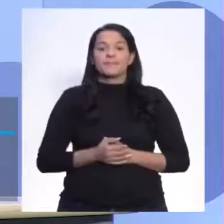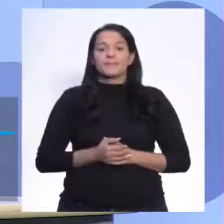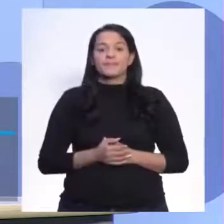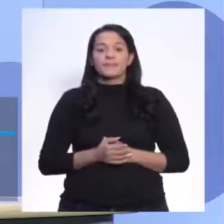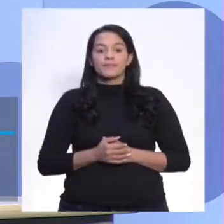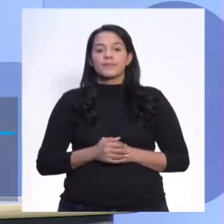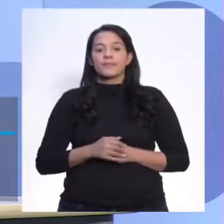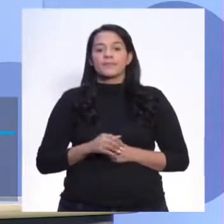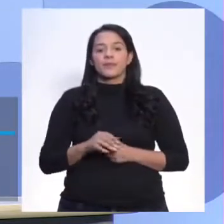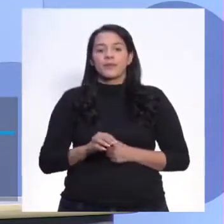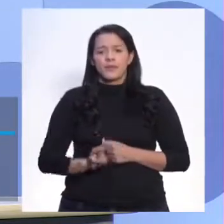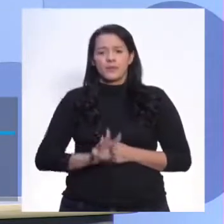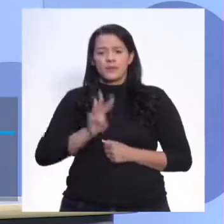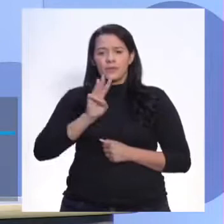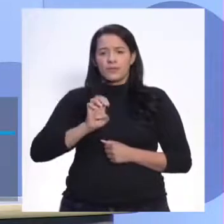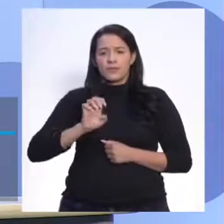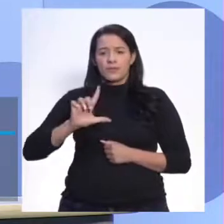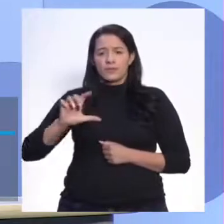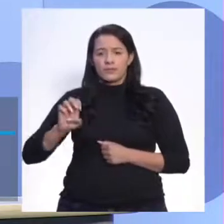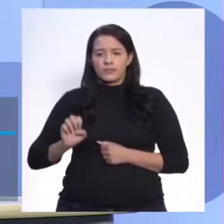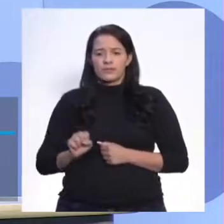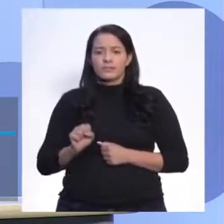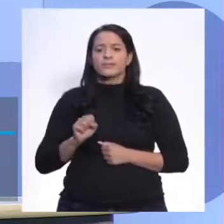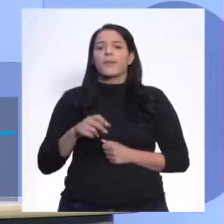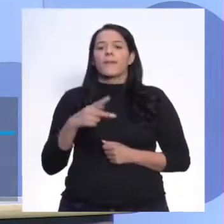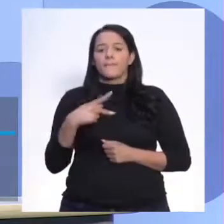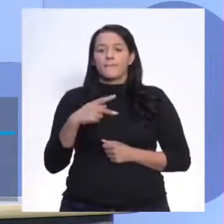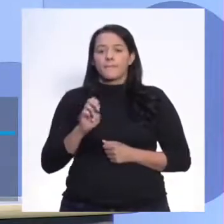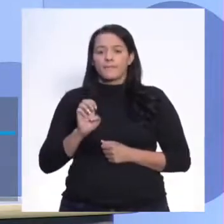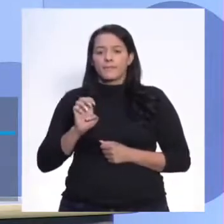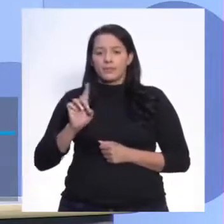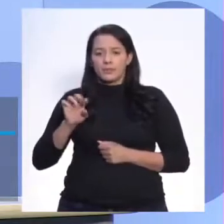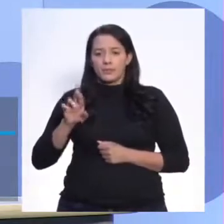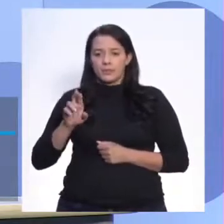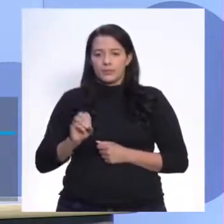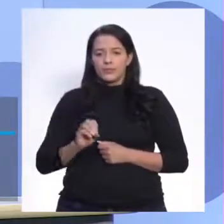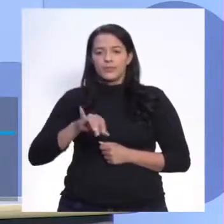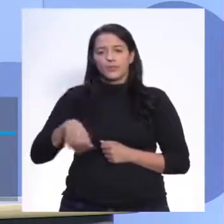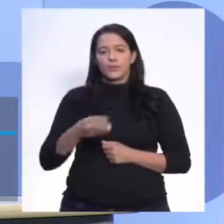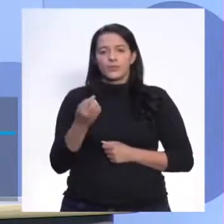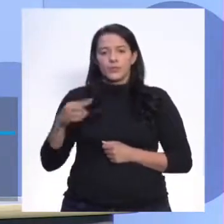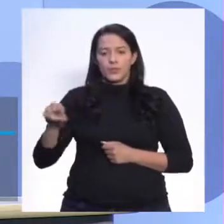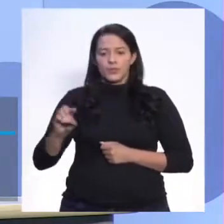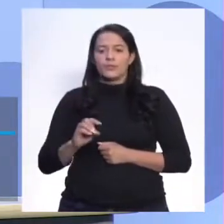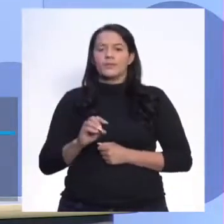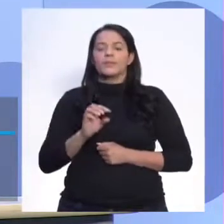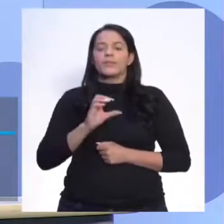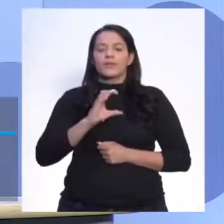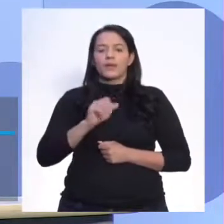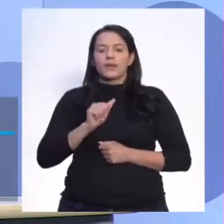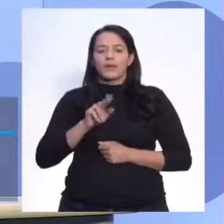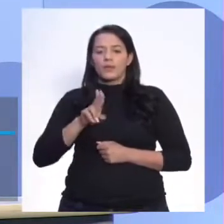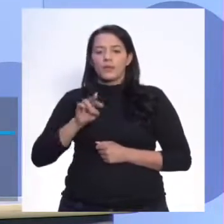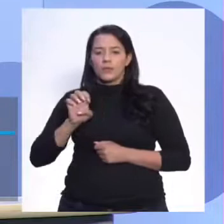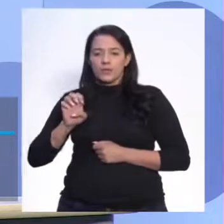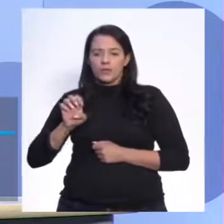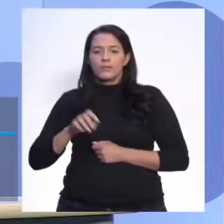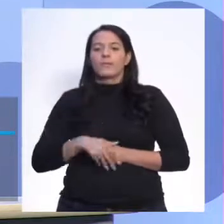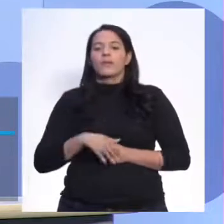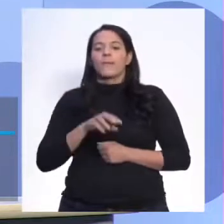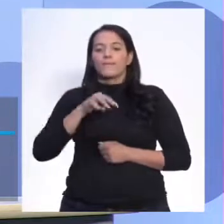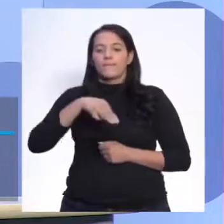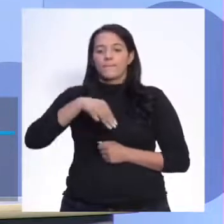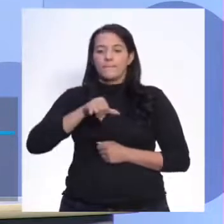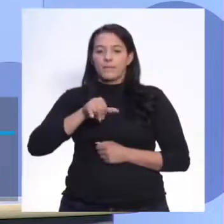aluno Weiklis, da professora Maria, aluno Pedro e João, da professora Sandra, aluno Cauê, da professora Marilda, Miriellen, do